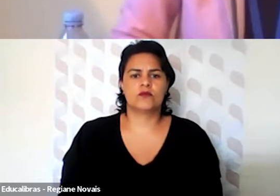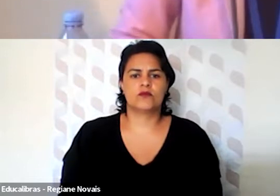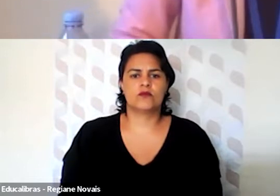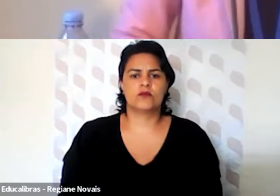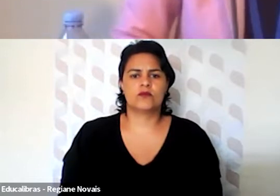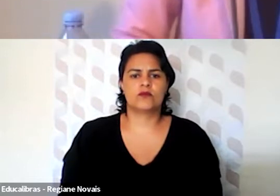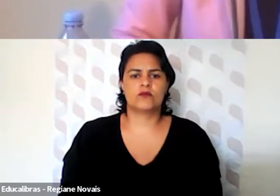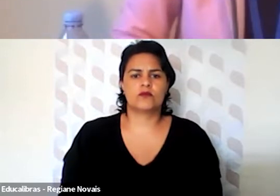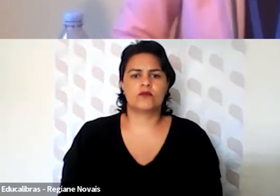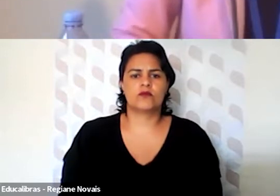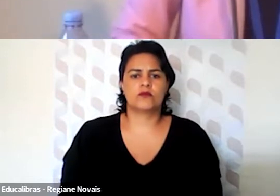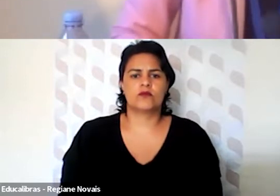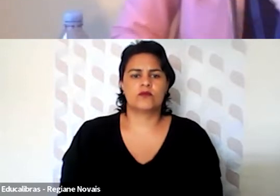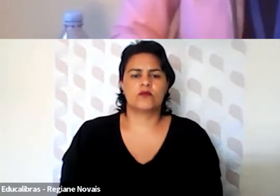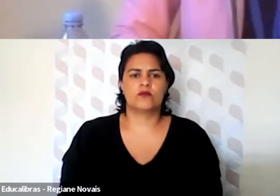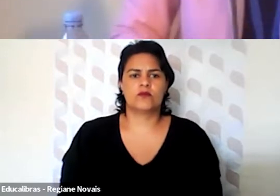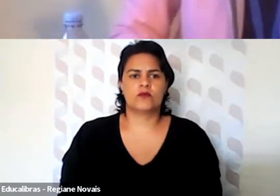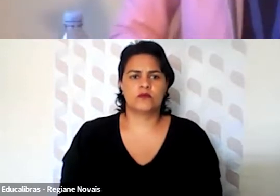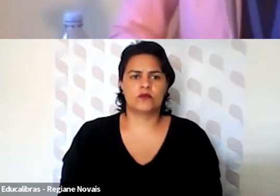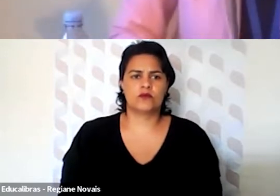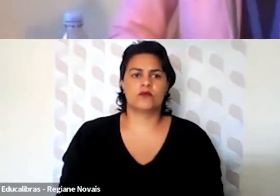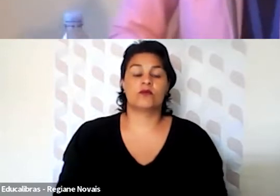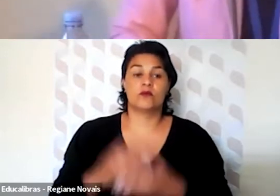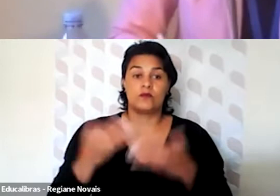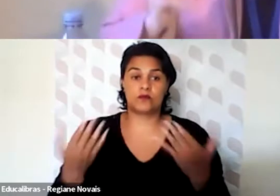stratégies vis-à-vis de ça.